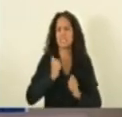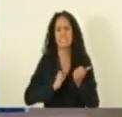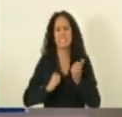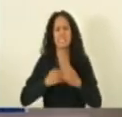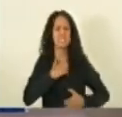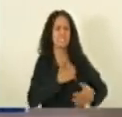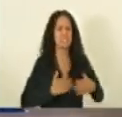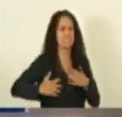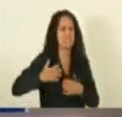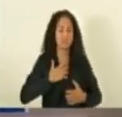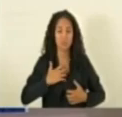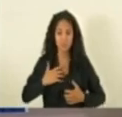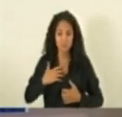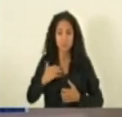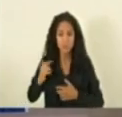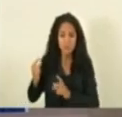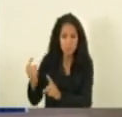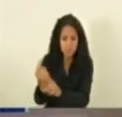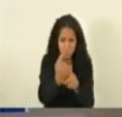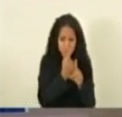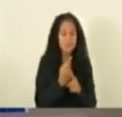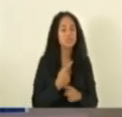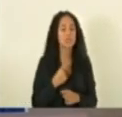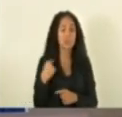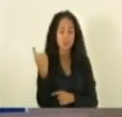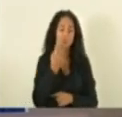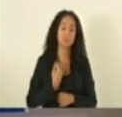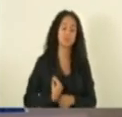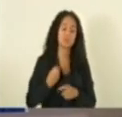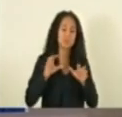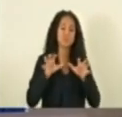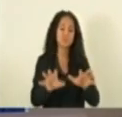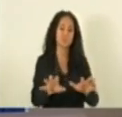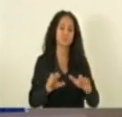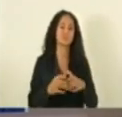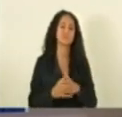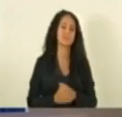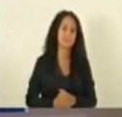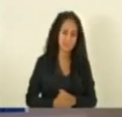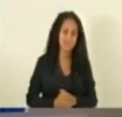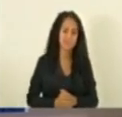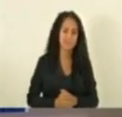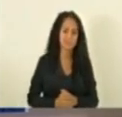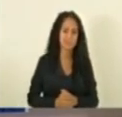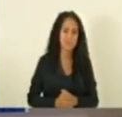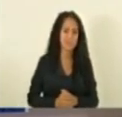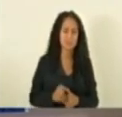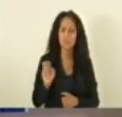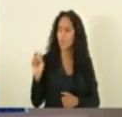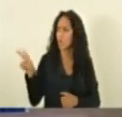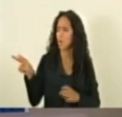angustiado. Nós vivemos assim. E para onde a gente olha,